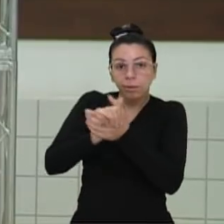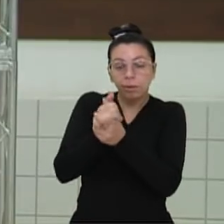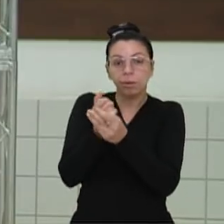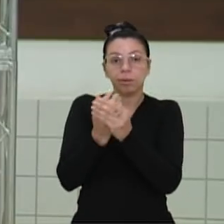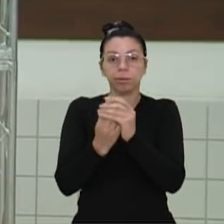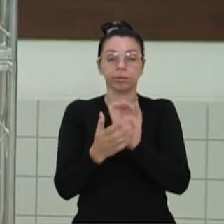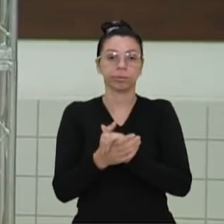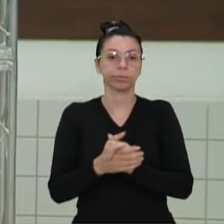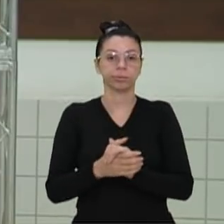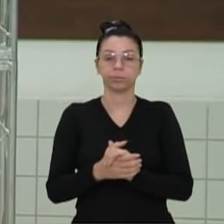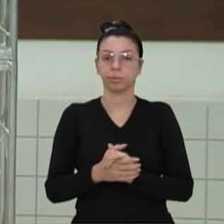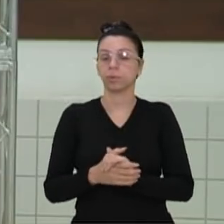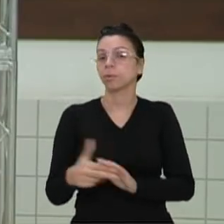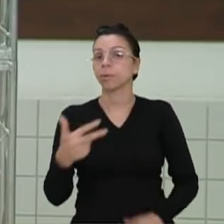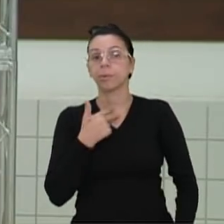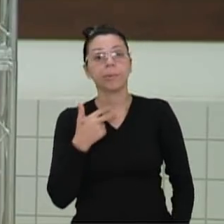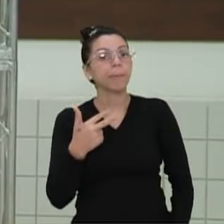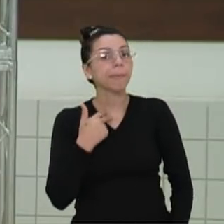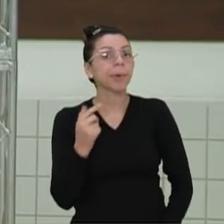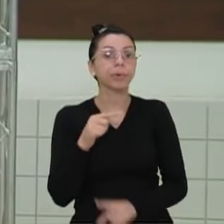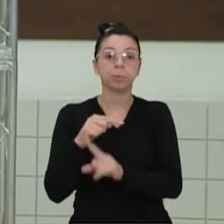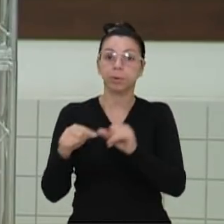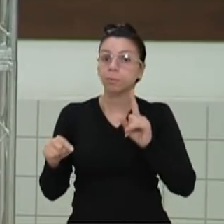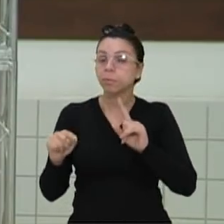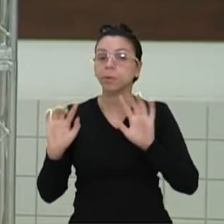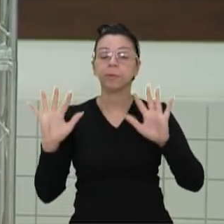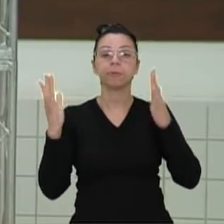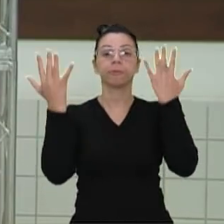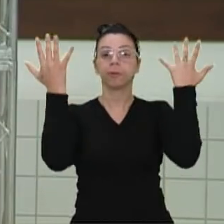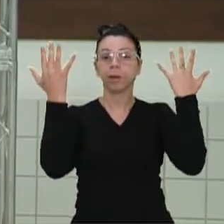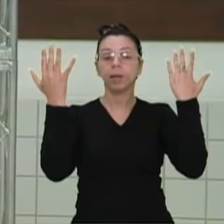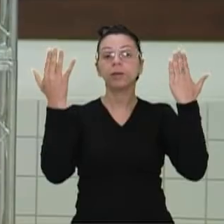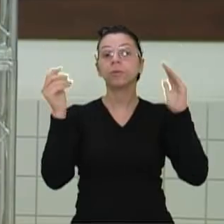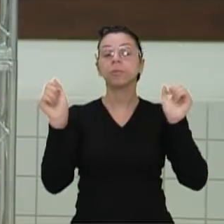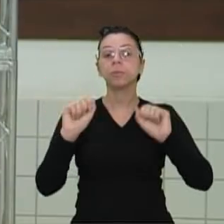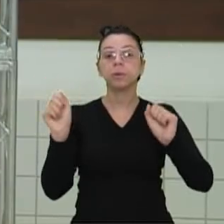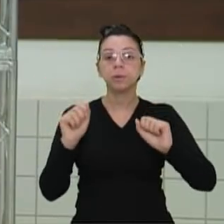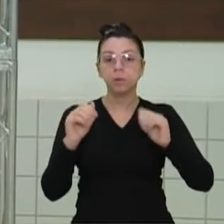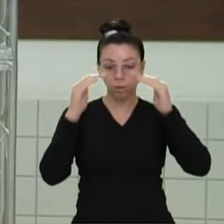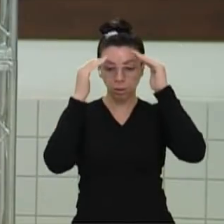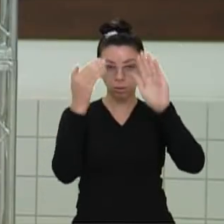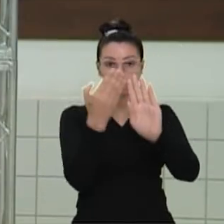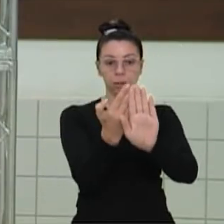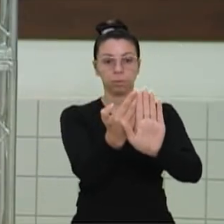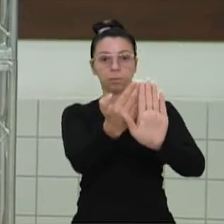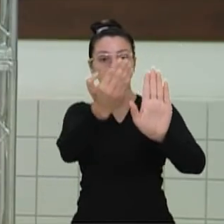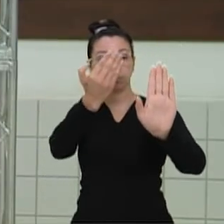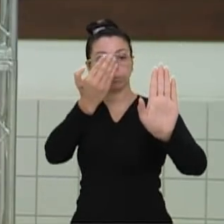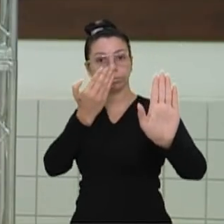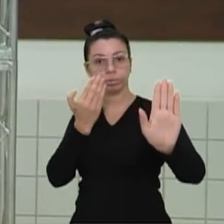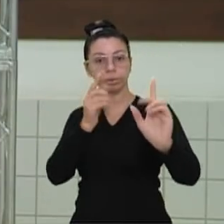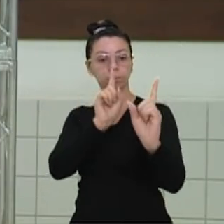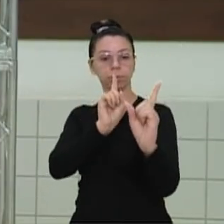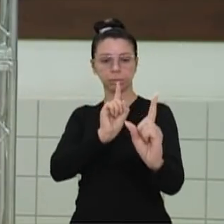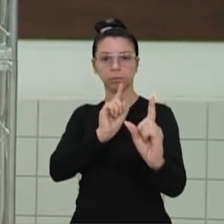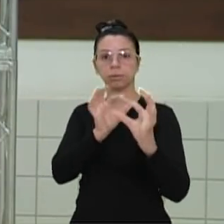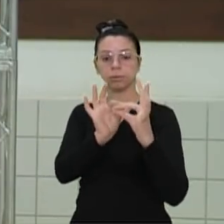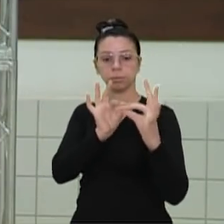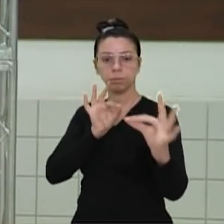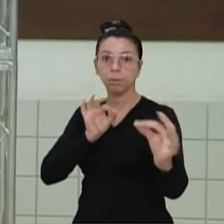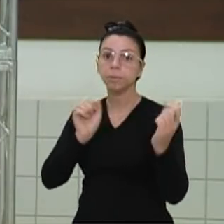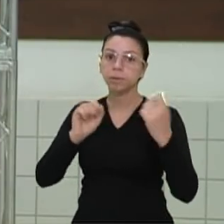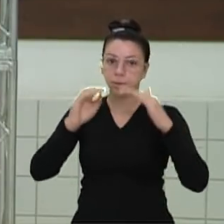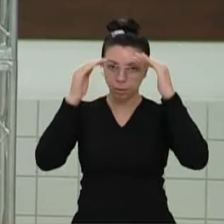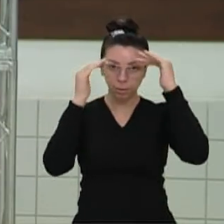de festas, de aglomeração, respeita a distância das pessoas. Daqui a um pouco isso passa, né? E a gente consegue,